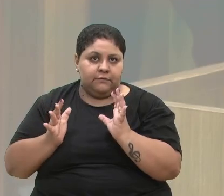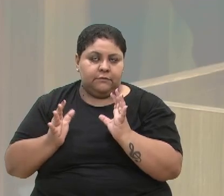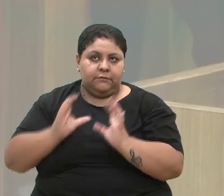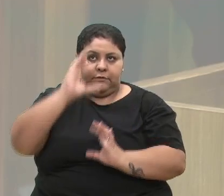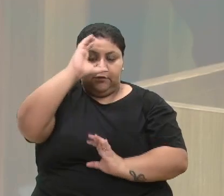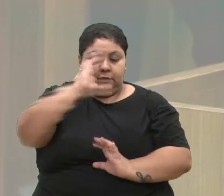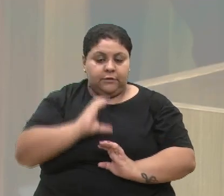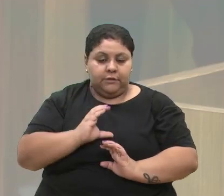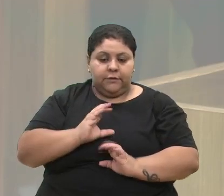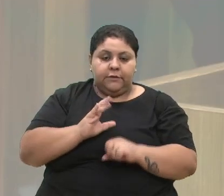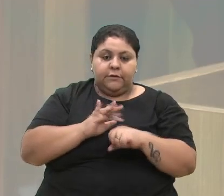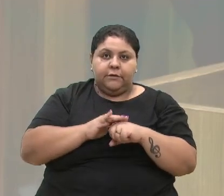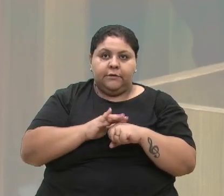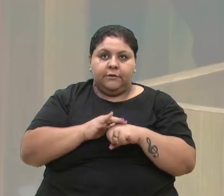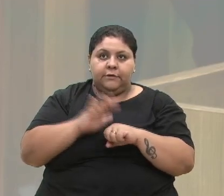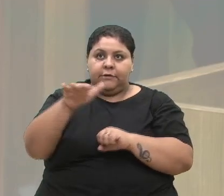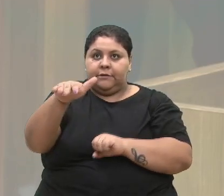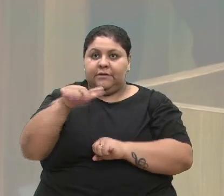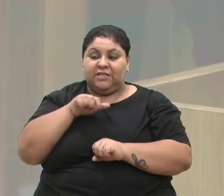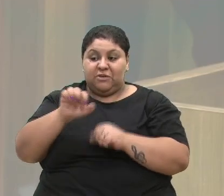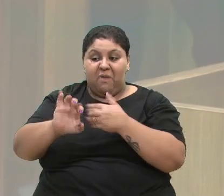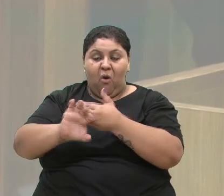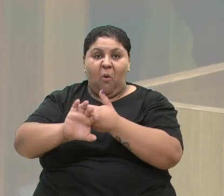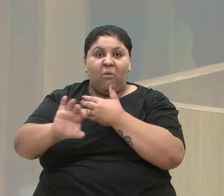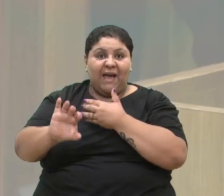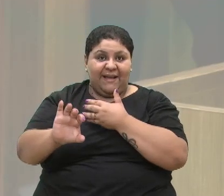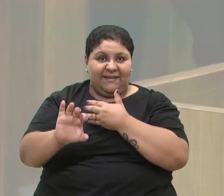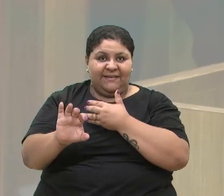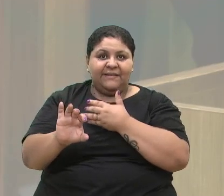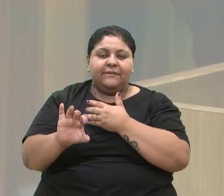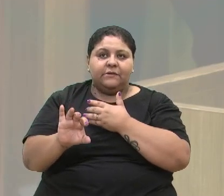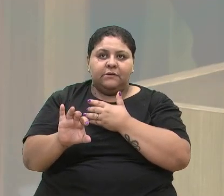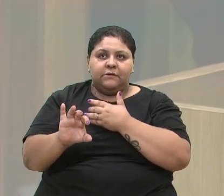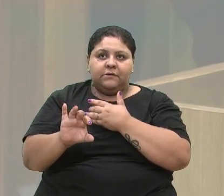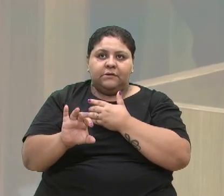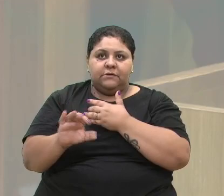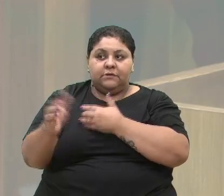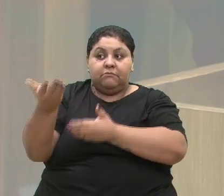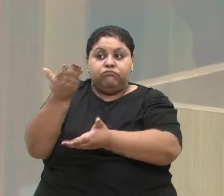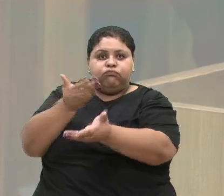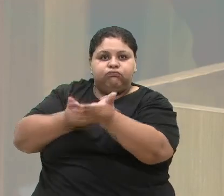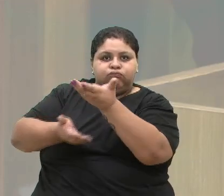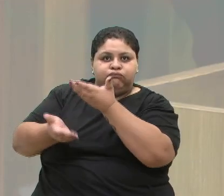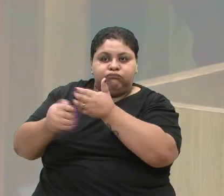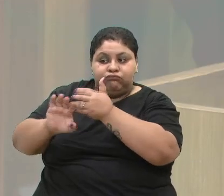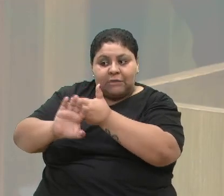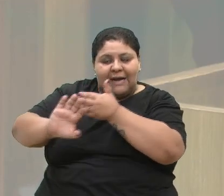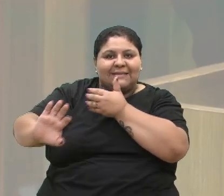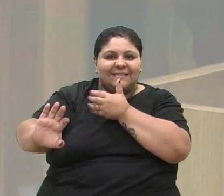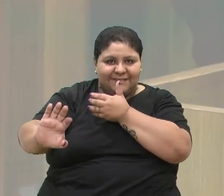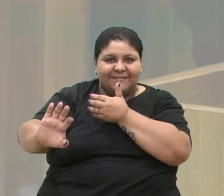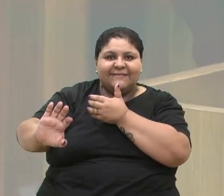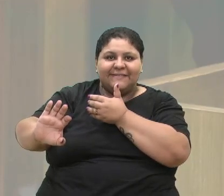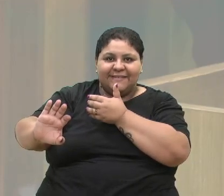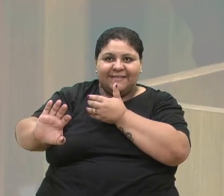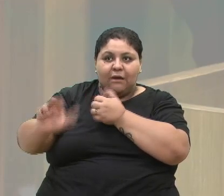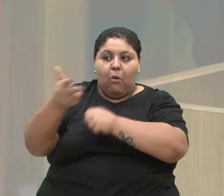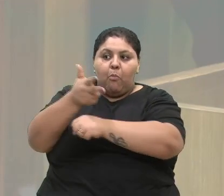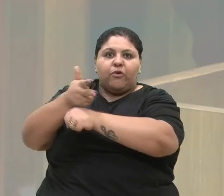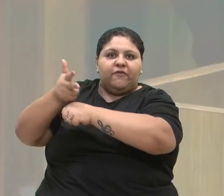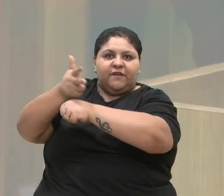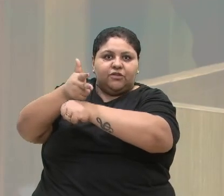quando está doente, chama de forma online, é atendido de forma online por